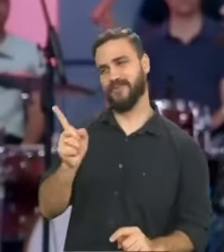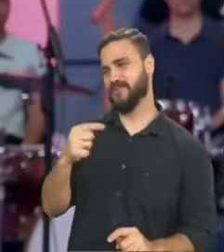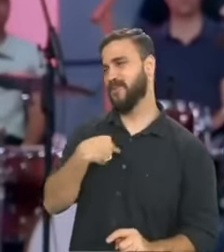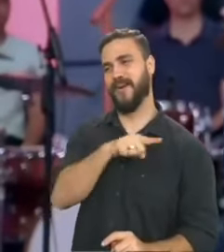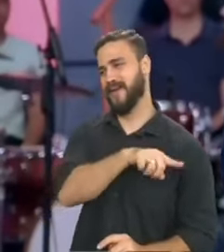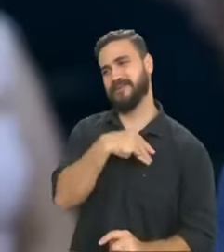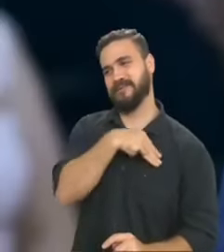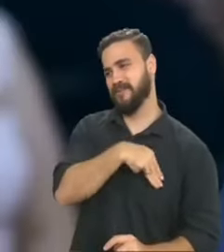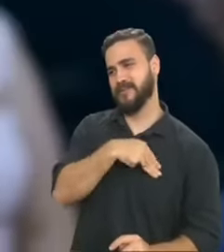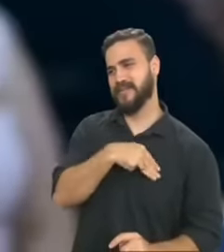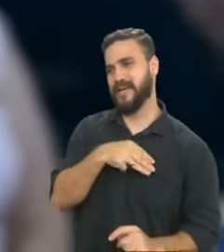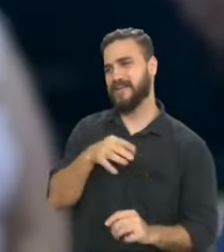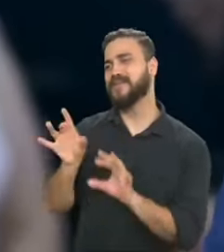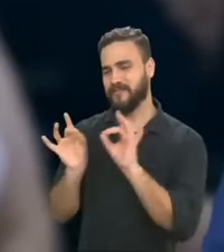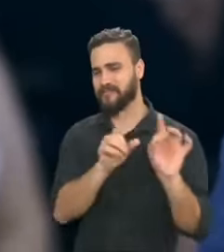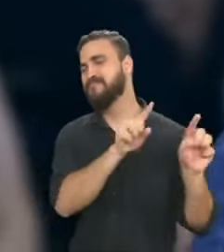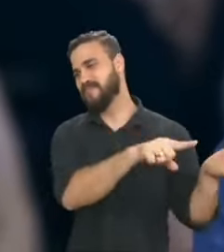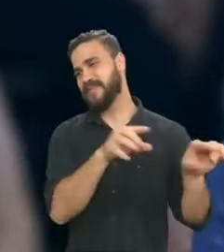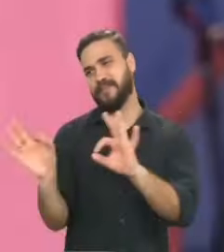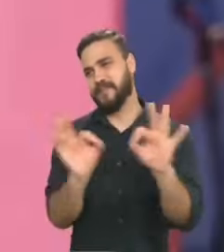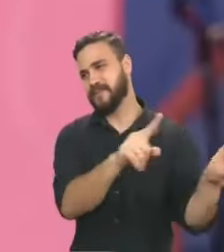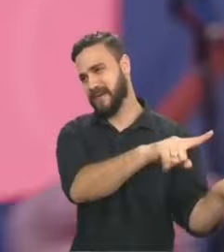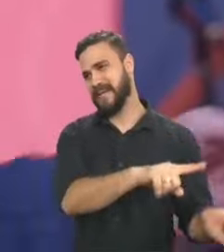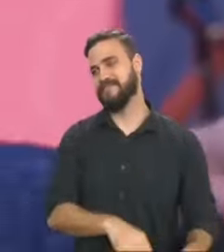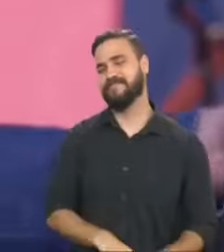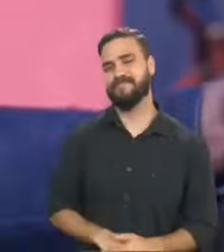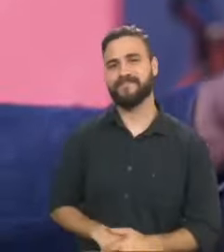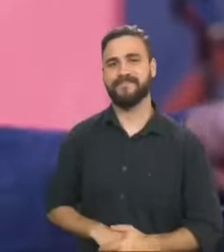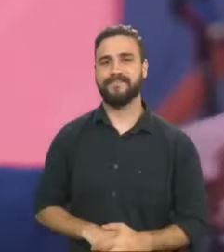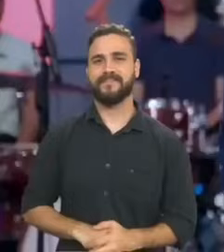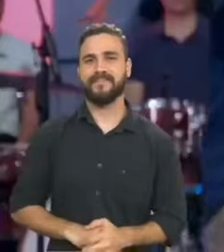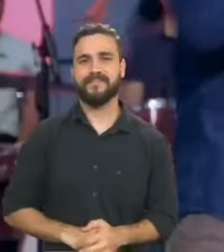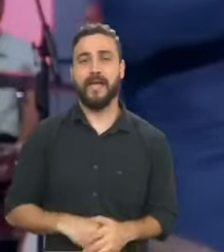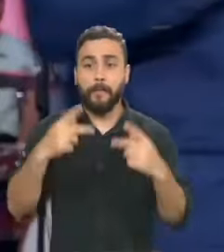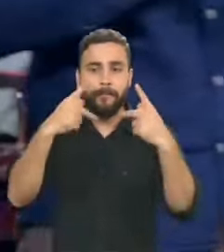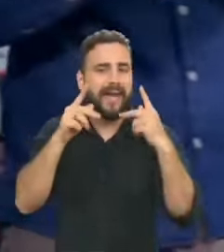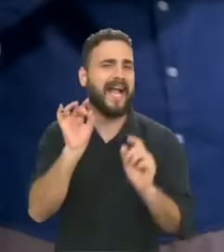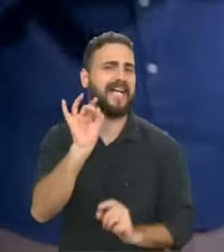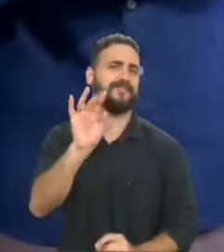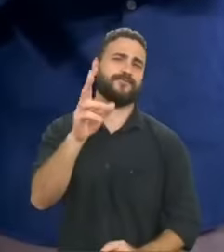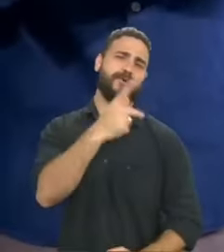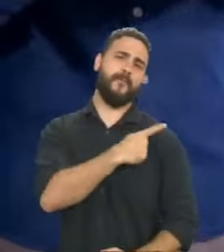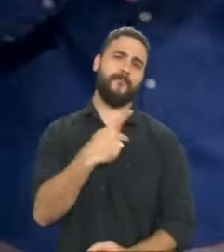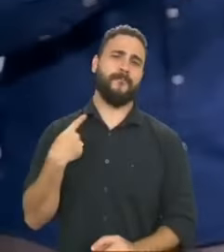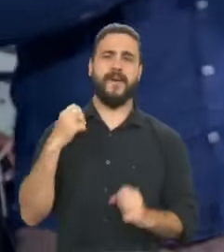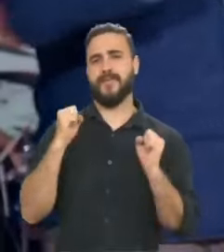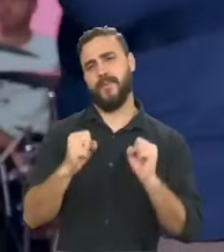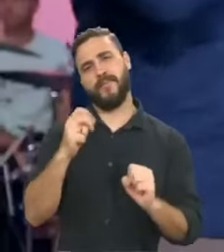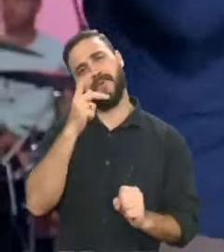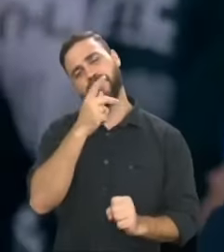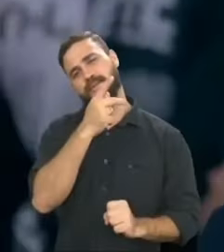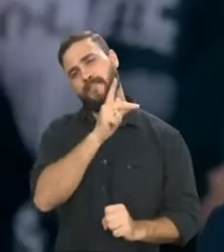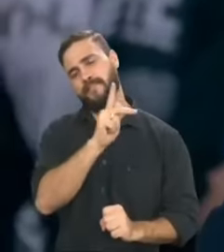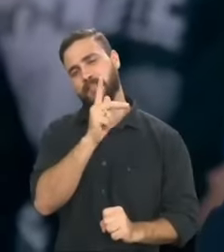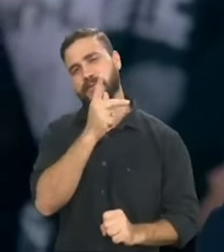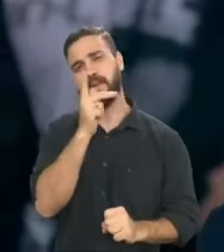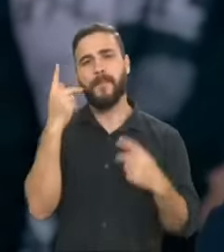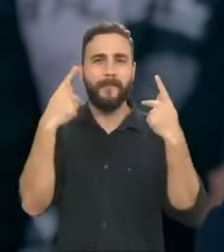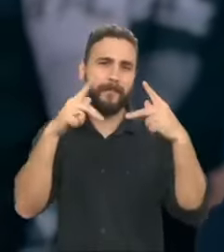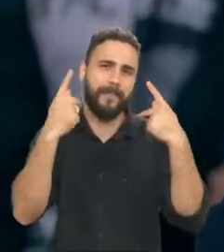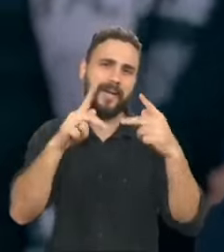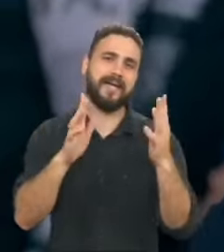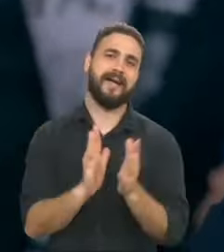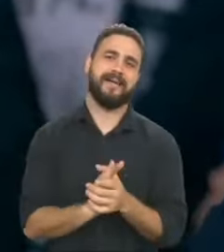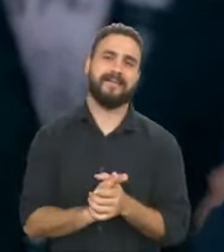para ele? Não, não preguei não, trouxe aqui para a igreja para o senhor pregar, porque o senhor aqui é pastor. E a gente começa a formar meio que indiretamente isso, a gente terceiriza.